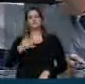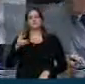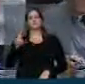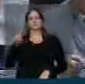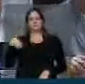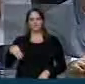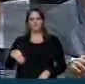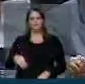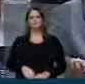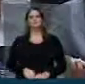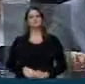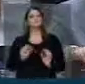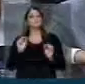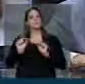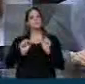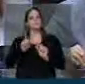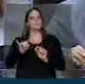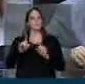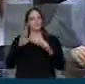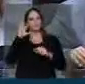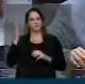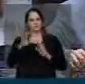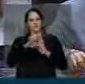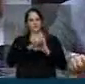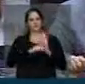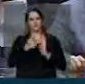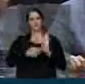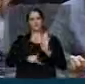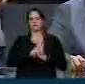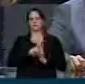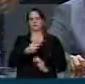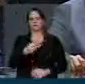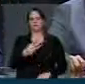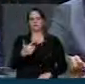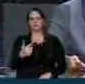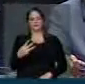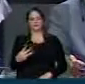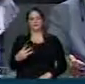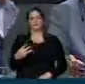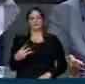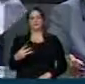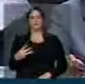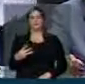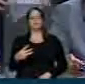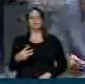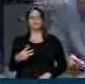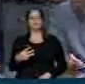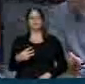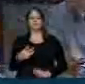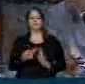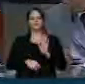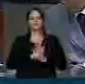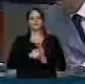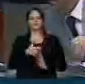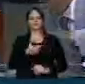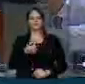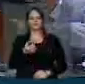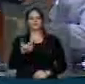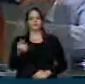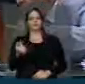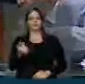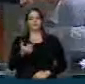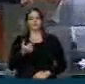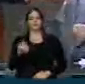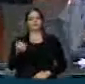19h45. Conseguindo ao do dia, projeto de lei 323/2007 e projeto de lei 2020/2007. Está encerrada a